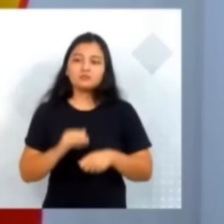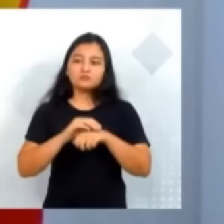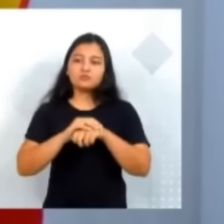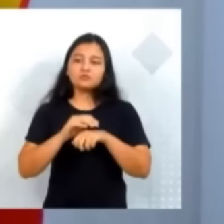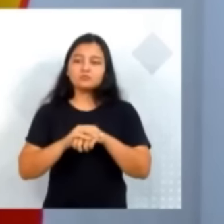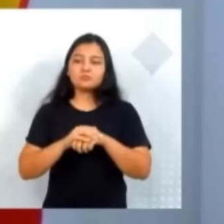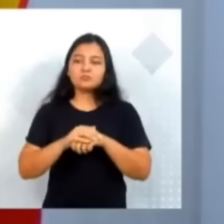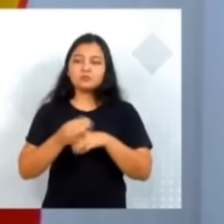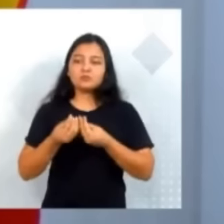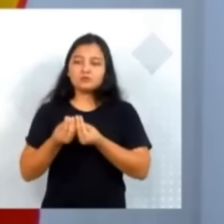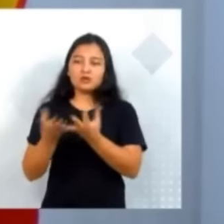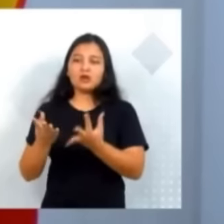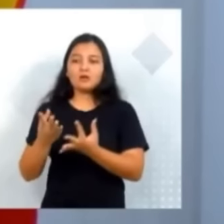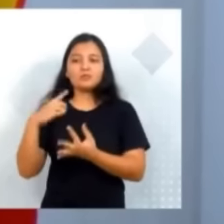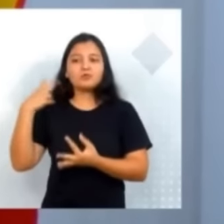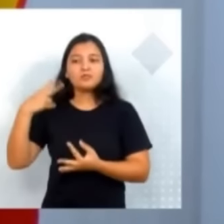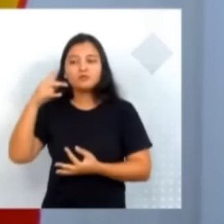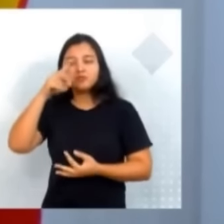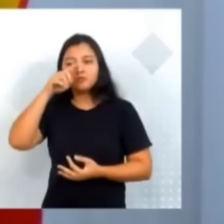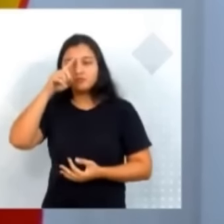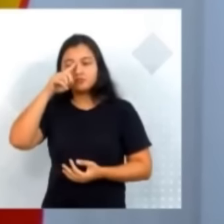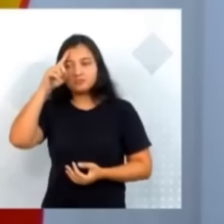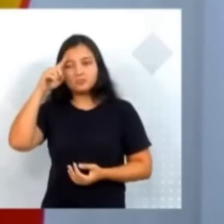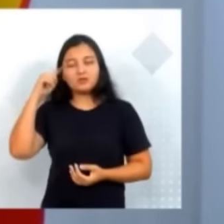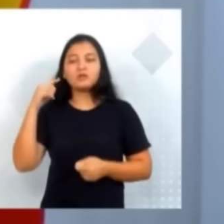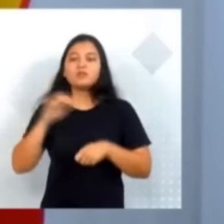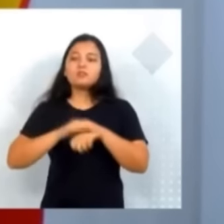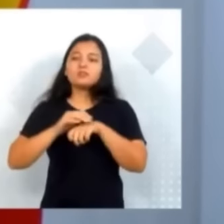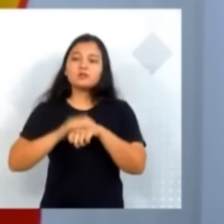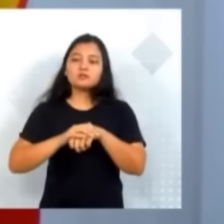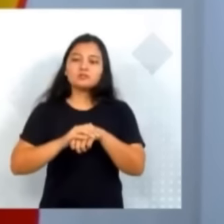vereadora Silmara, que se faça cumprir a Lei